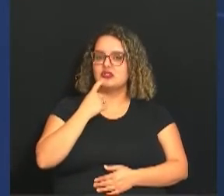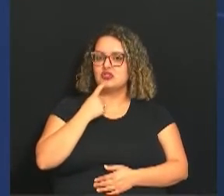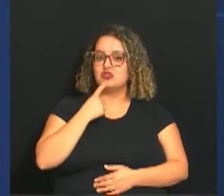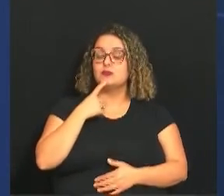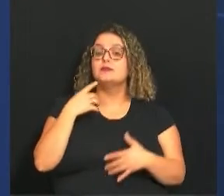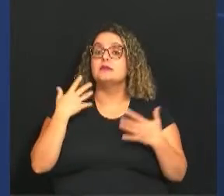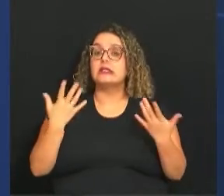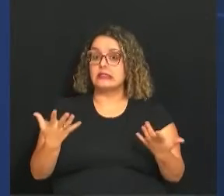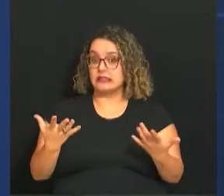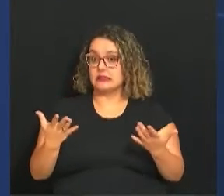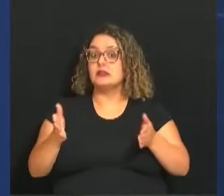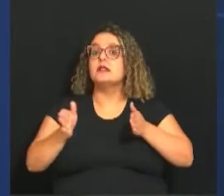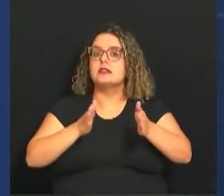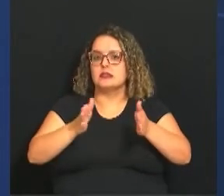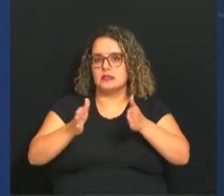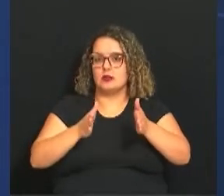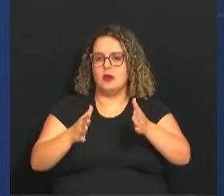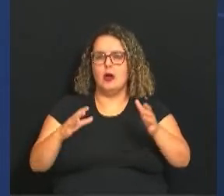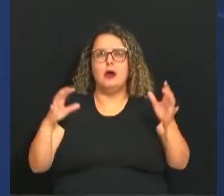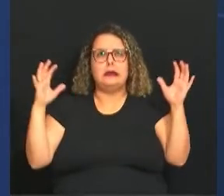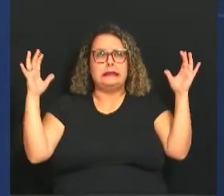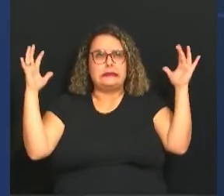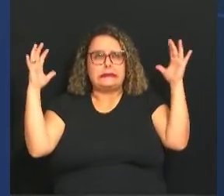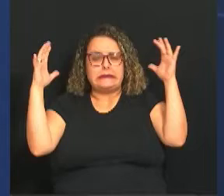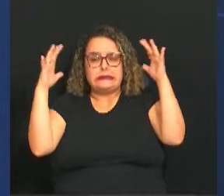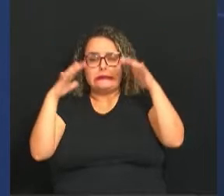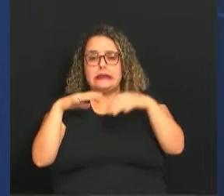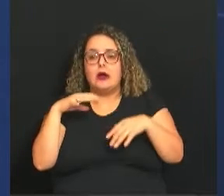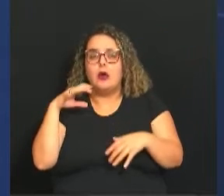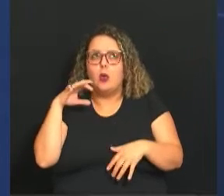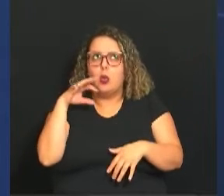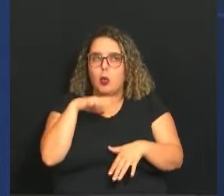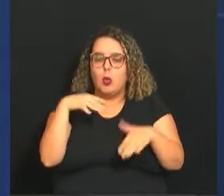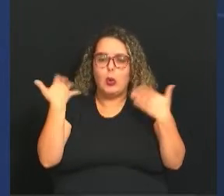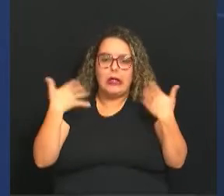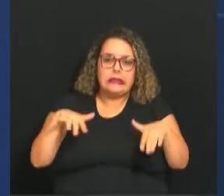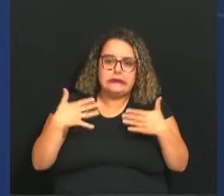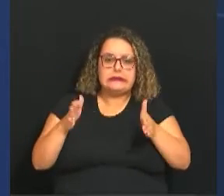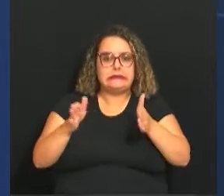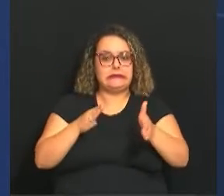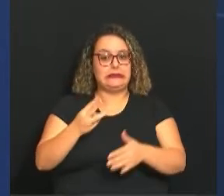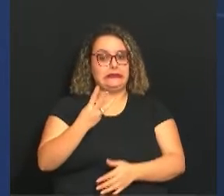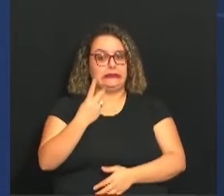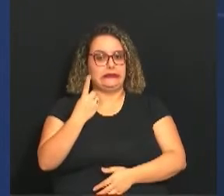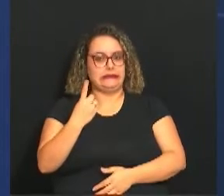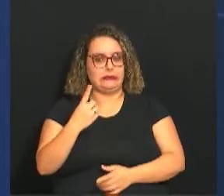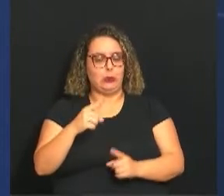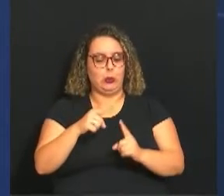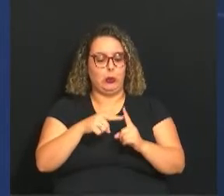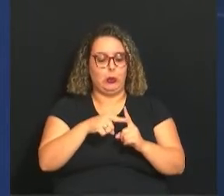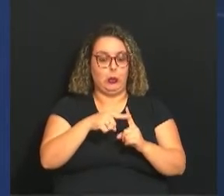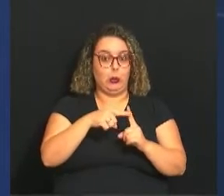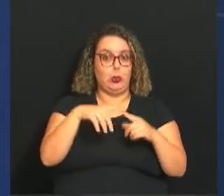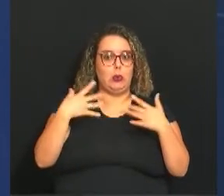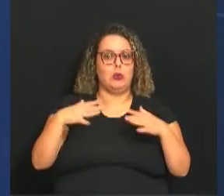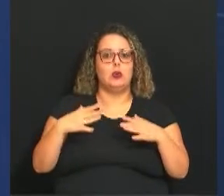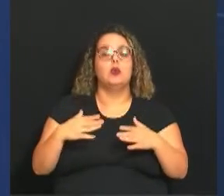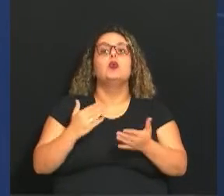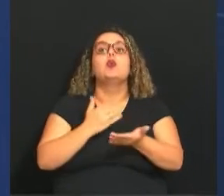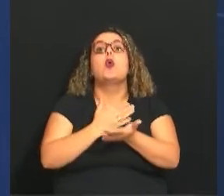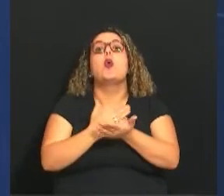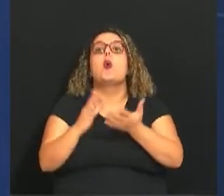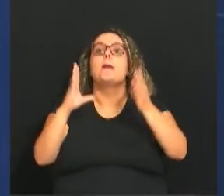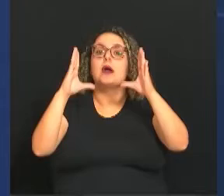conta deste tempo abafado, né? Neste momento 31 graus, No início da noite pode chover